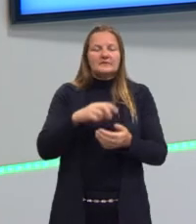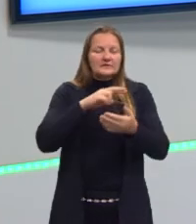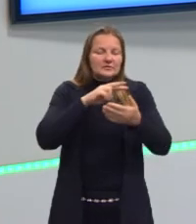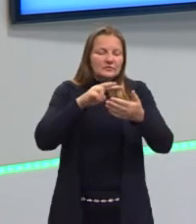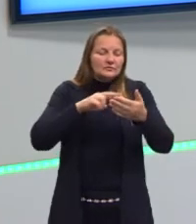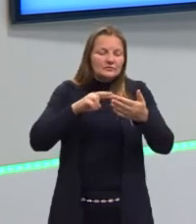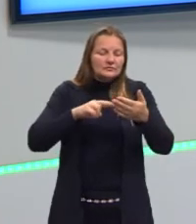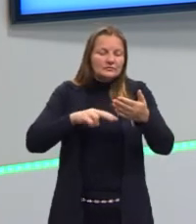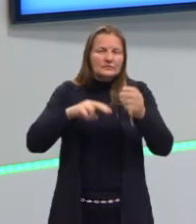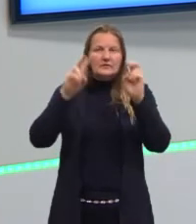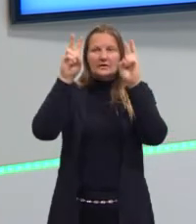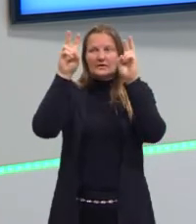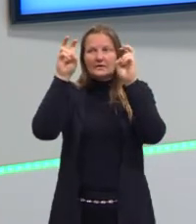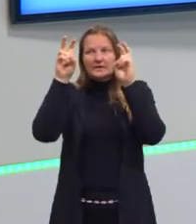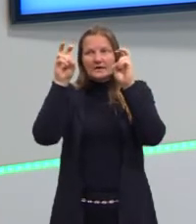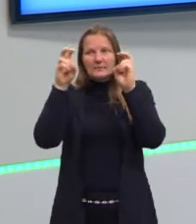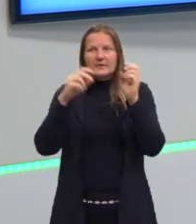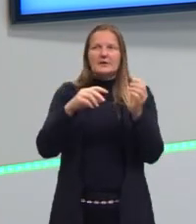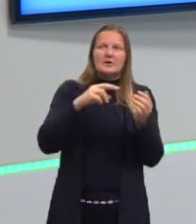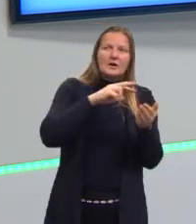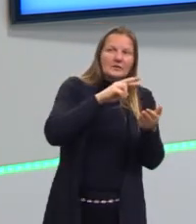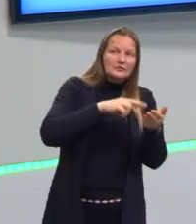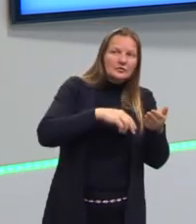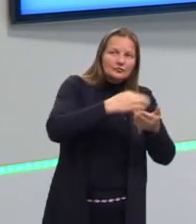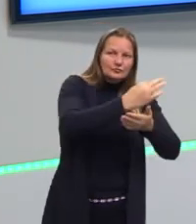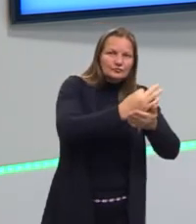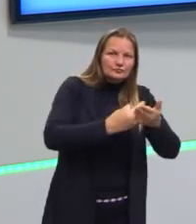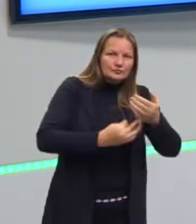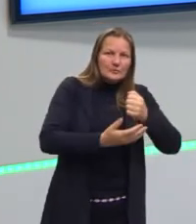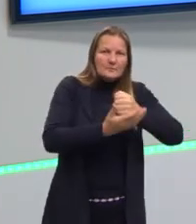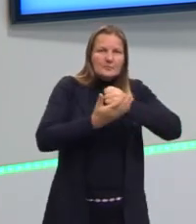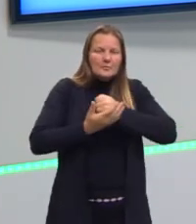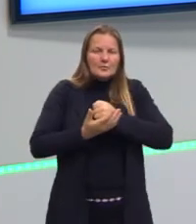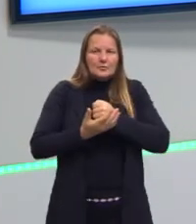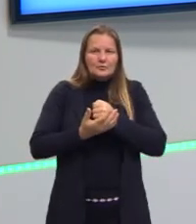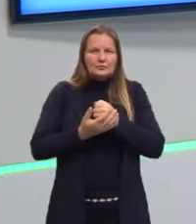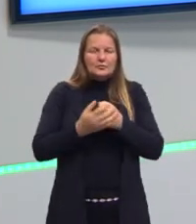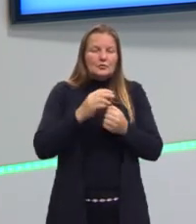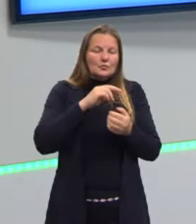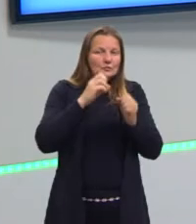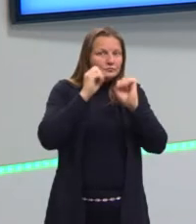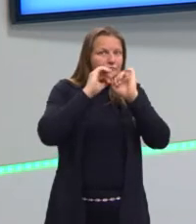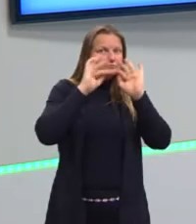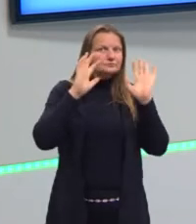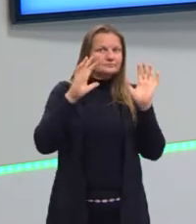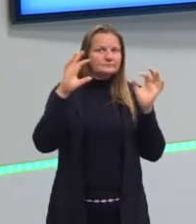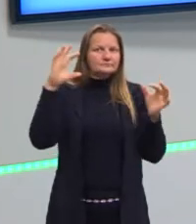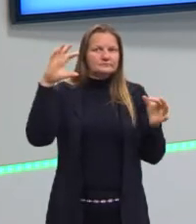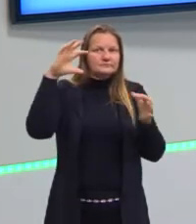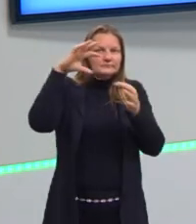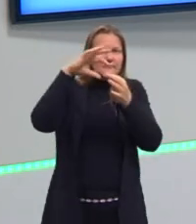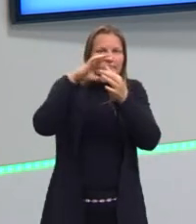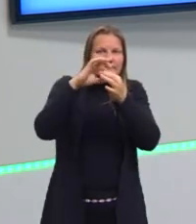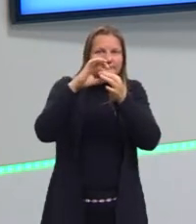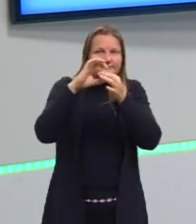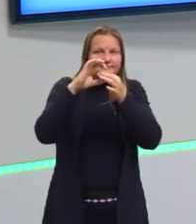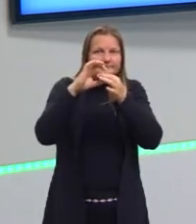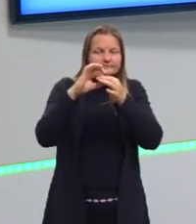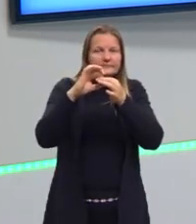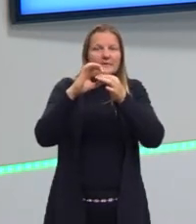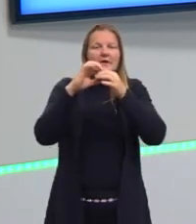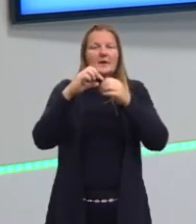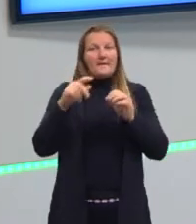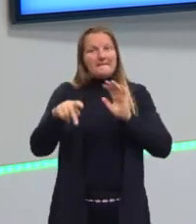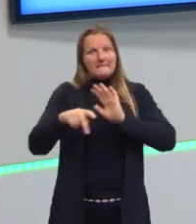o tema interpretar o tema ler os textos de apoio interpretar os textos de apoio e aí sim partir para minha